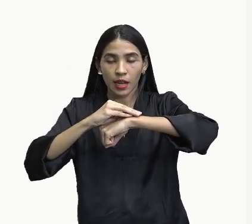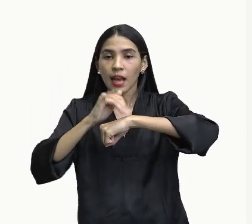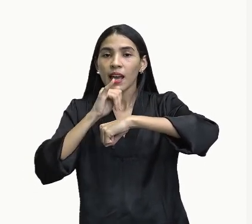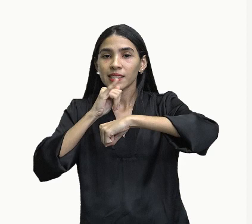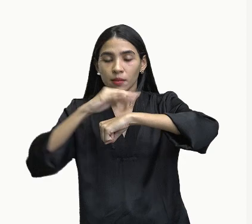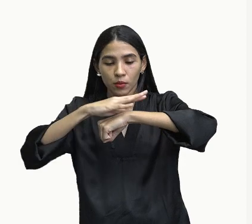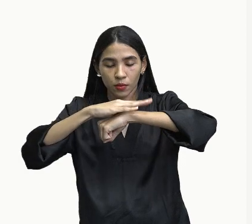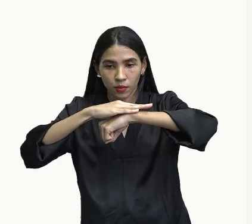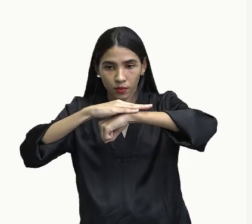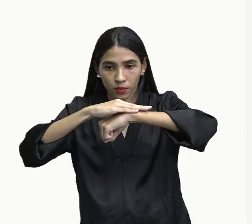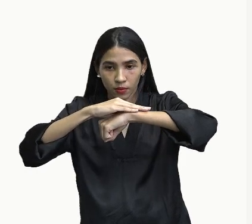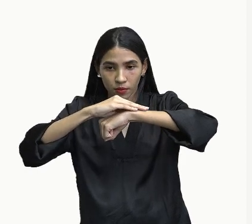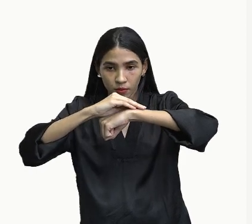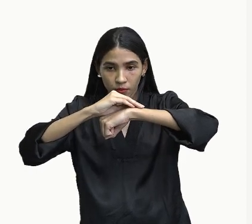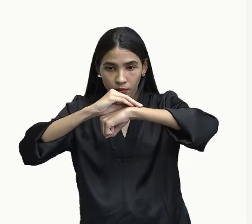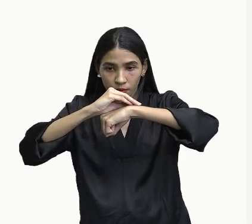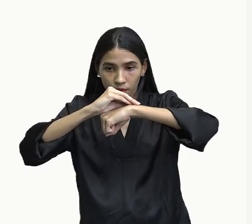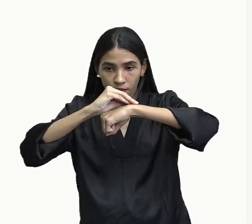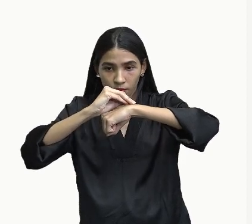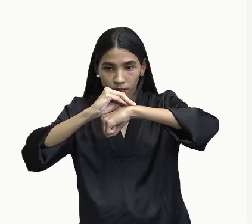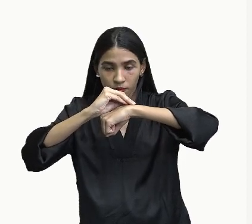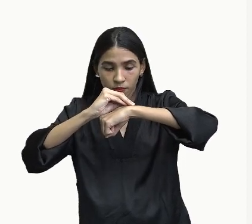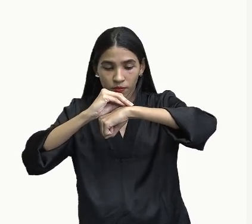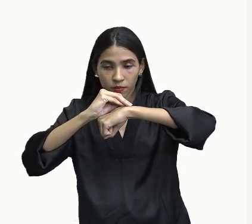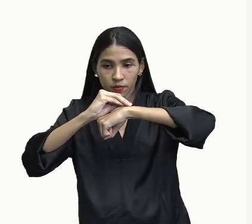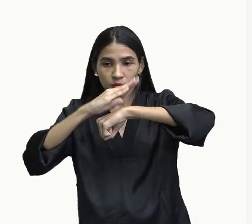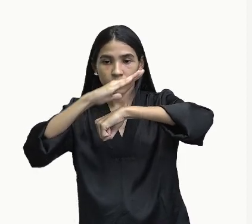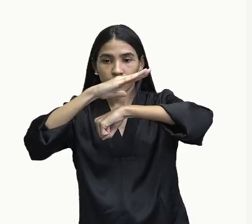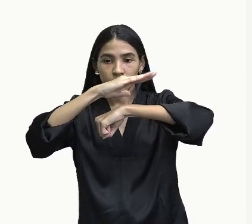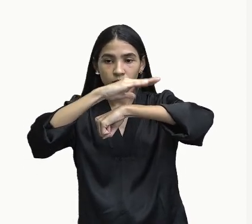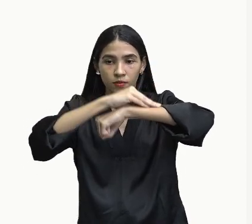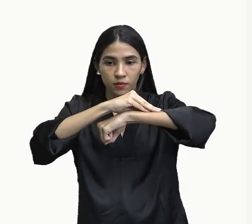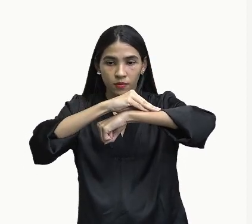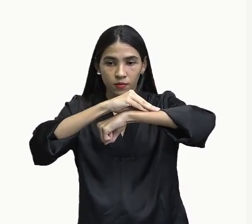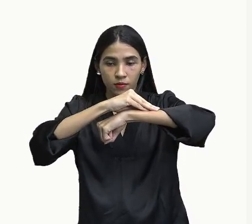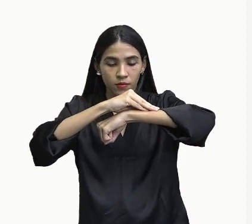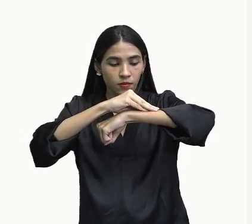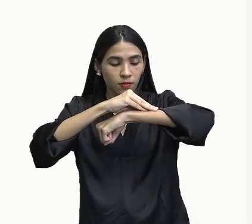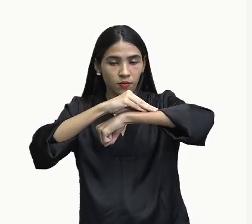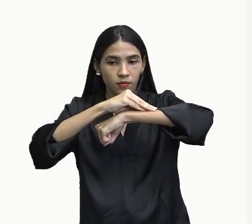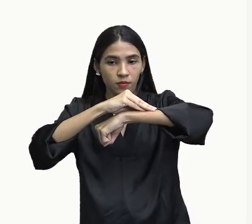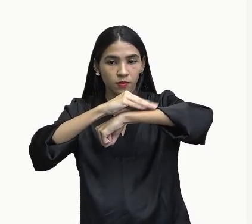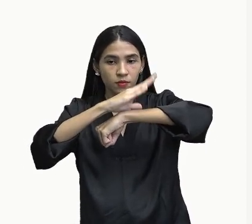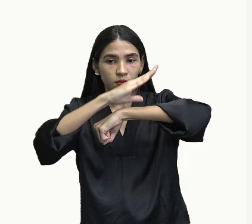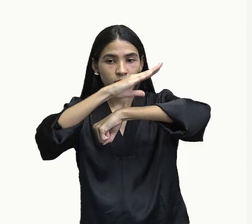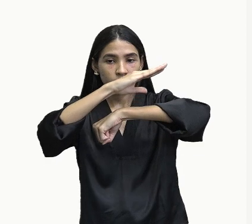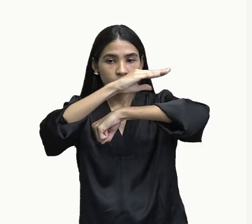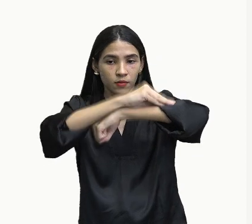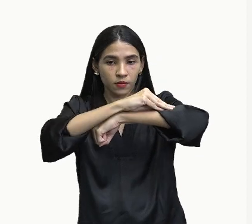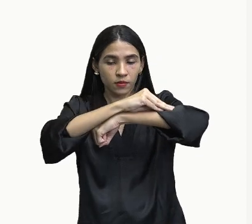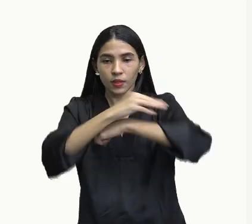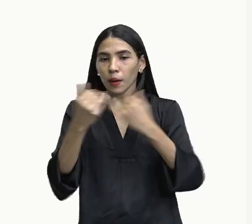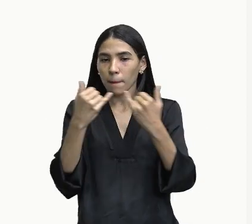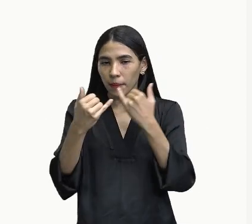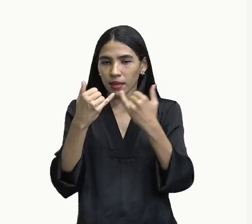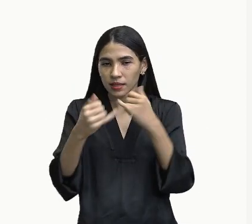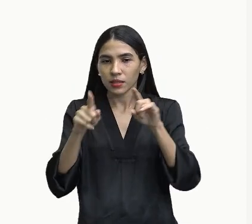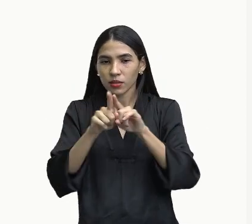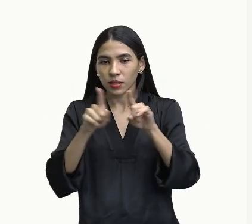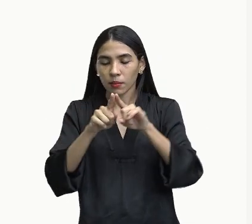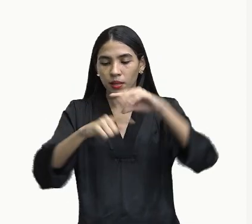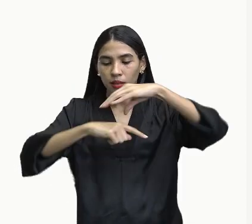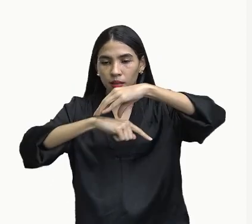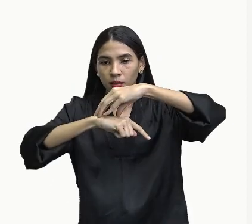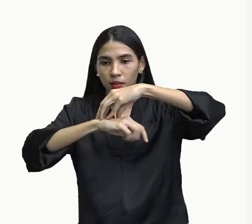dele, empurra ele contra o solo para dar aquele impulso para o salto. É mais ou menos dessa forma que ocorre esse movimento de